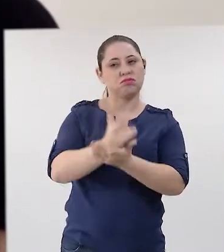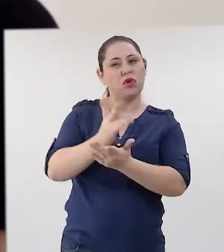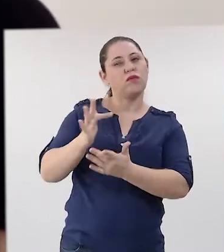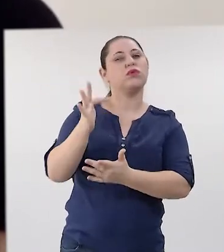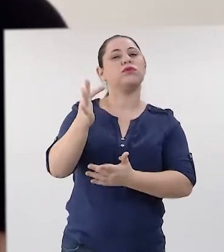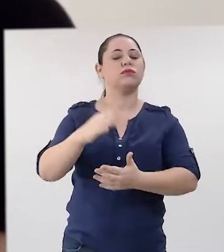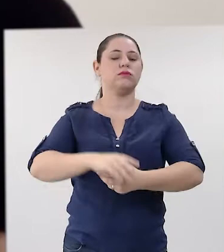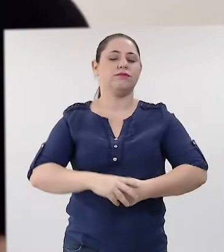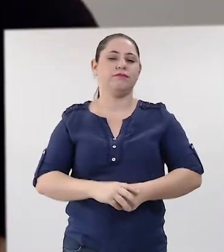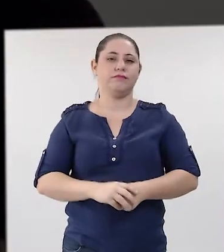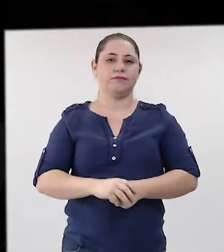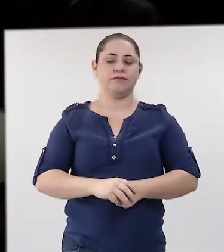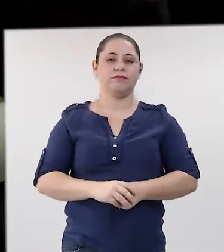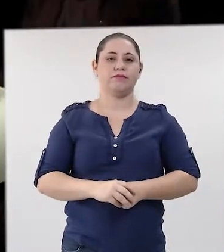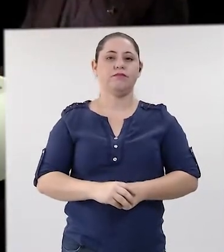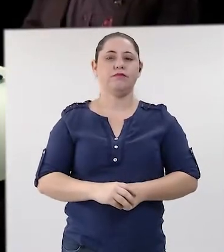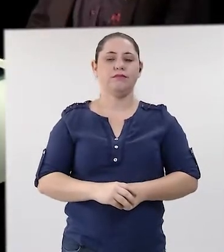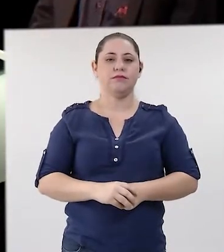pessoas que estão aí por vir?